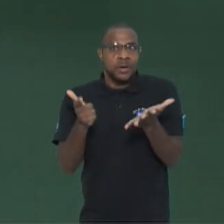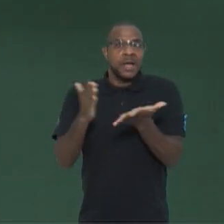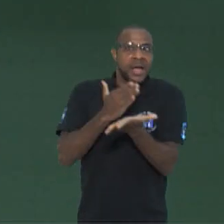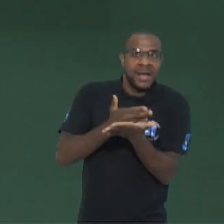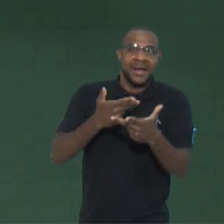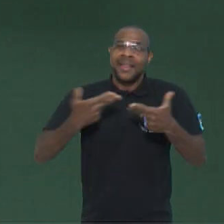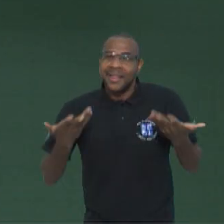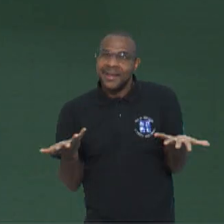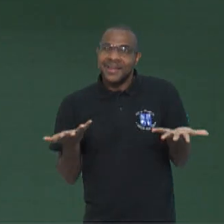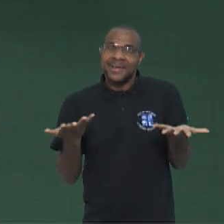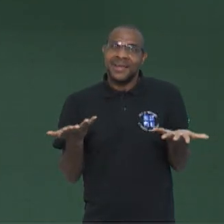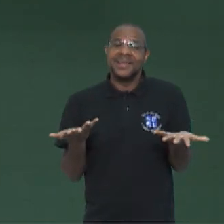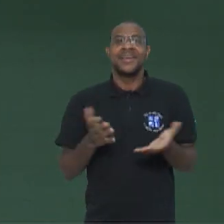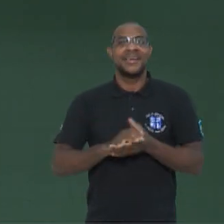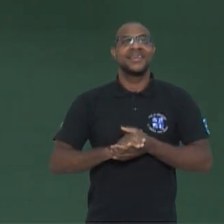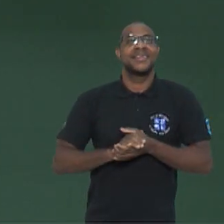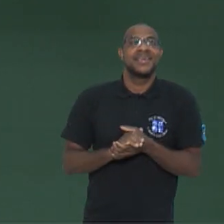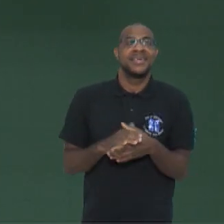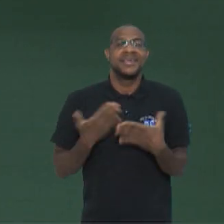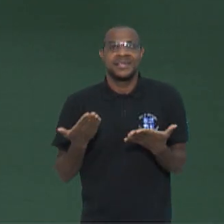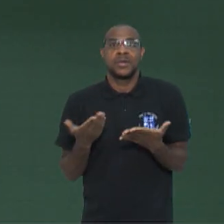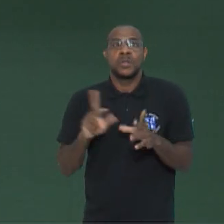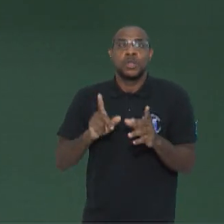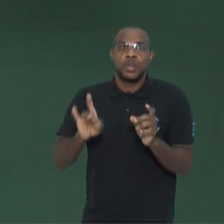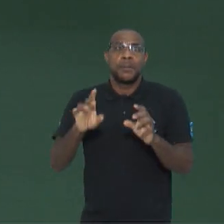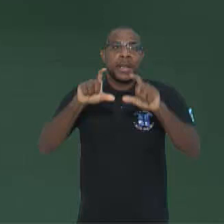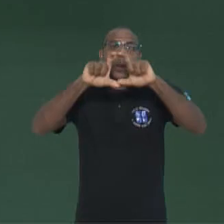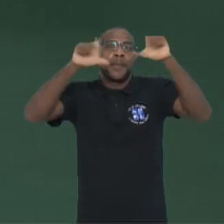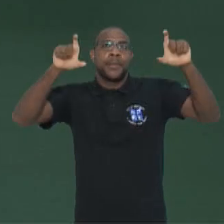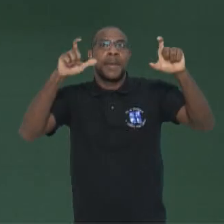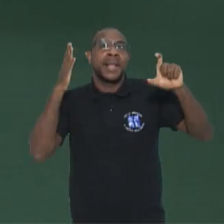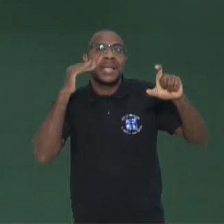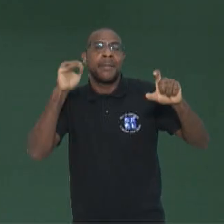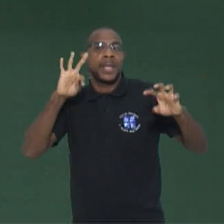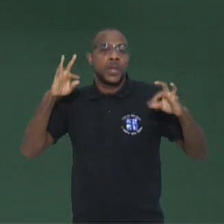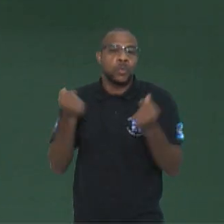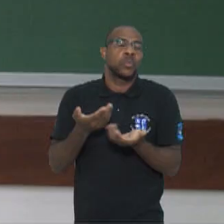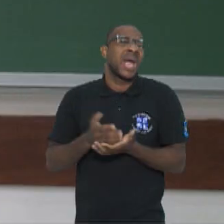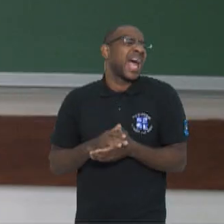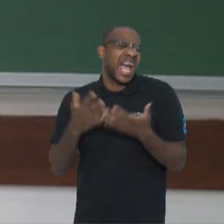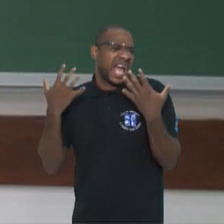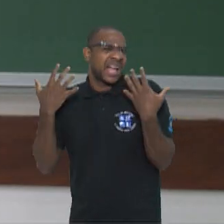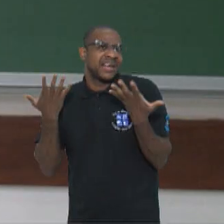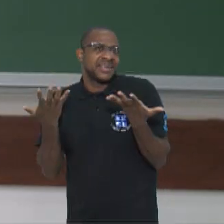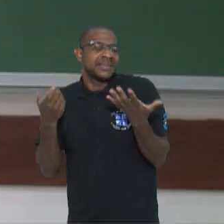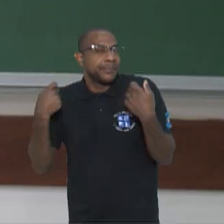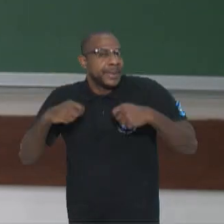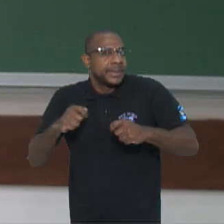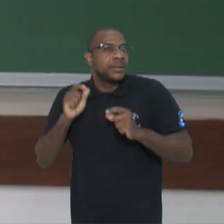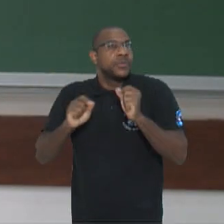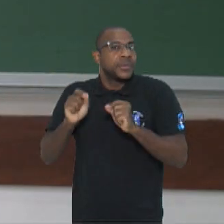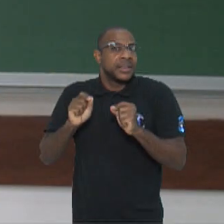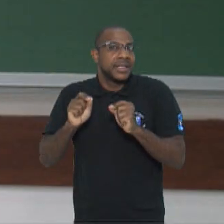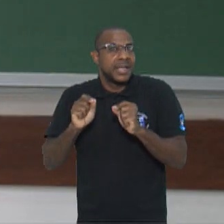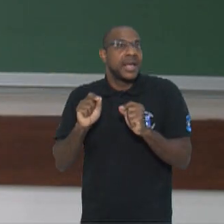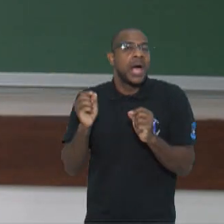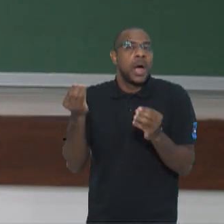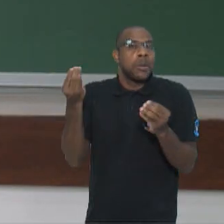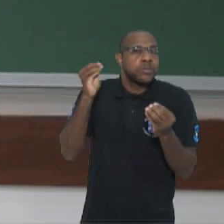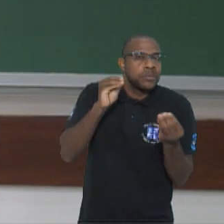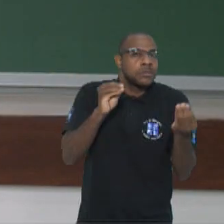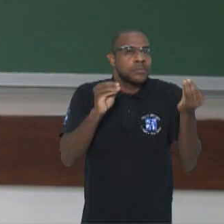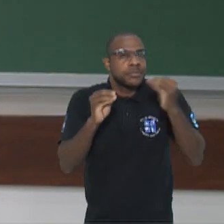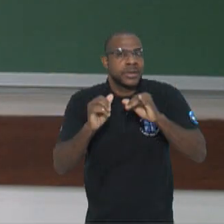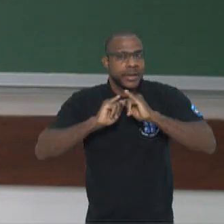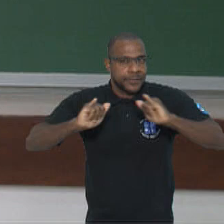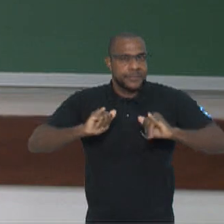e não pela manchete ele já saber tudo, certo? Então, eu não devo dar um spoiler muito grande, né, na própria